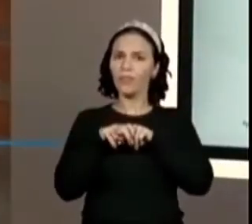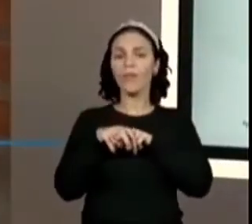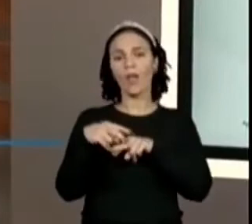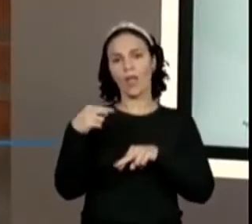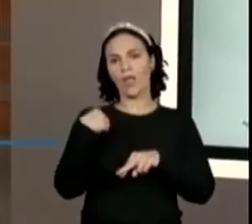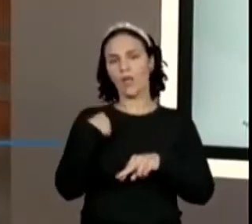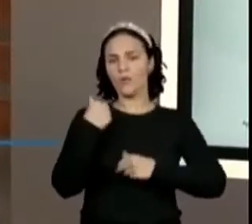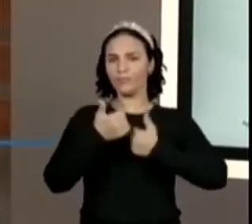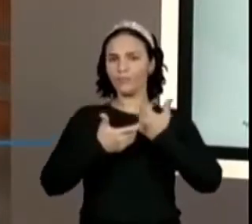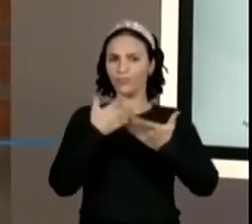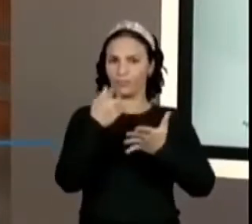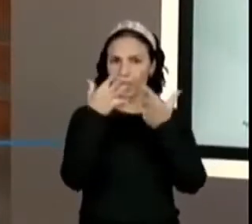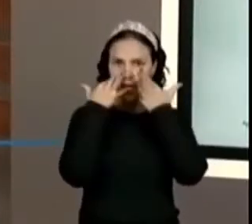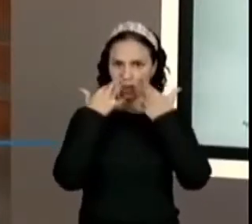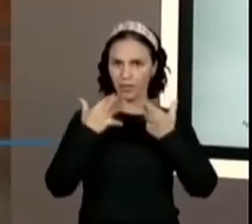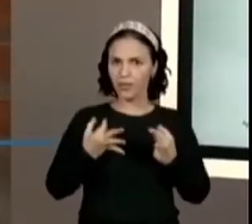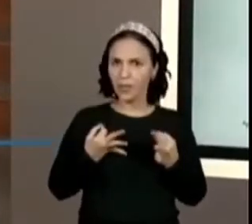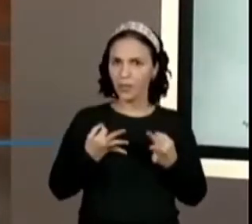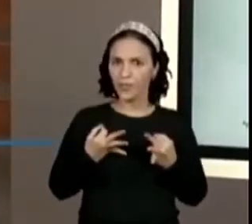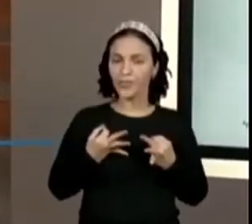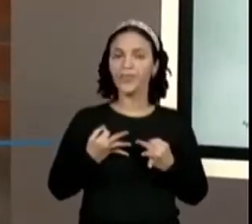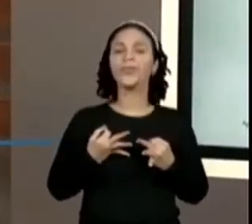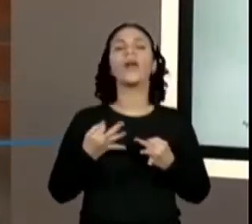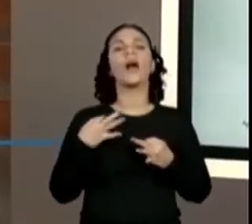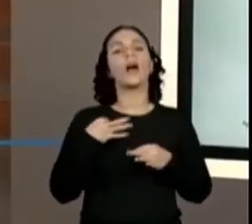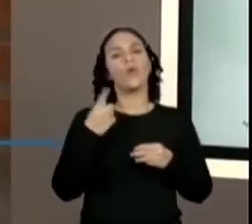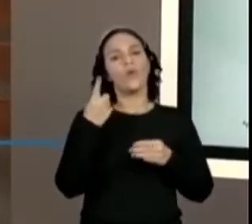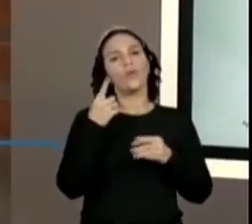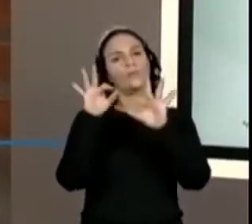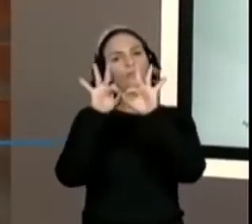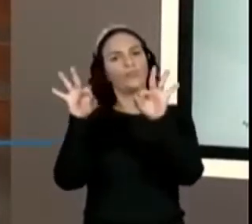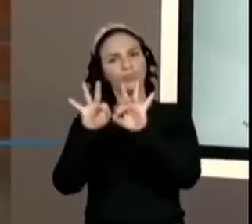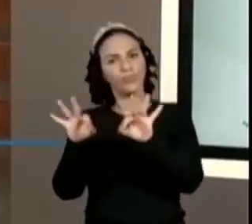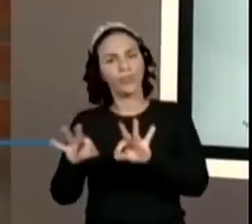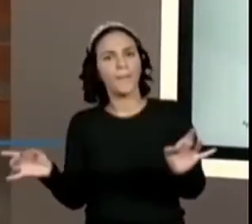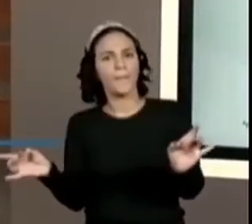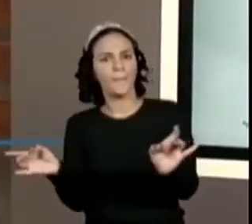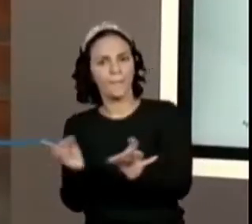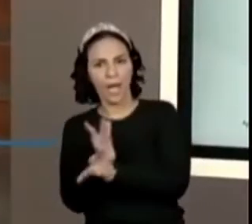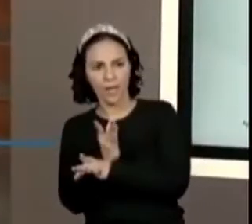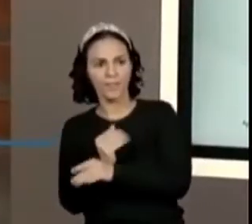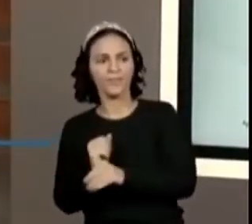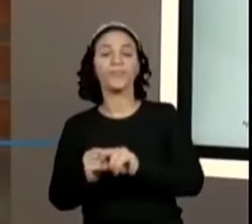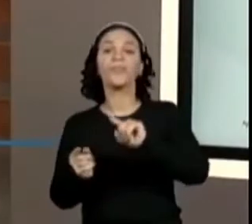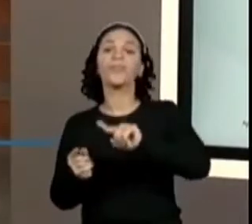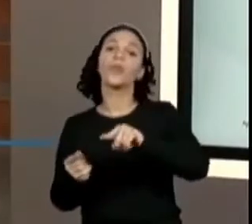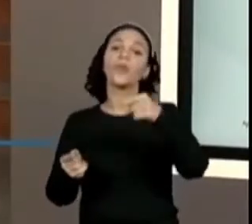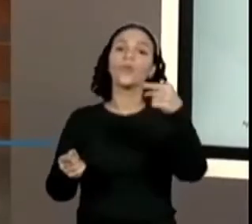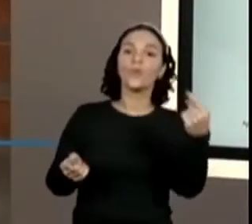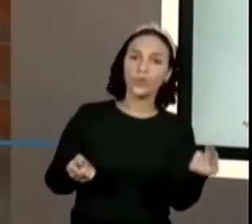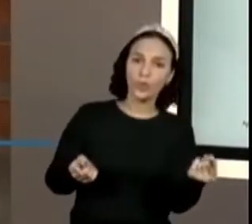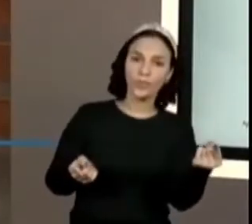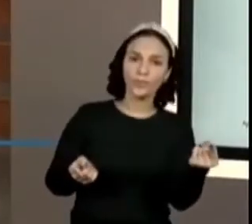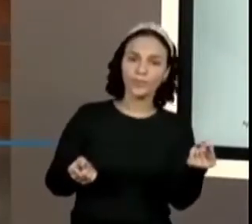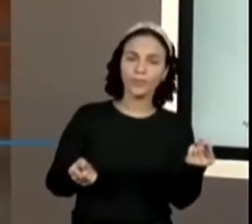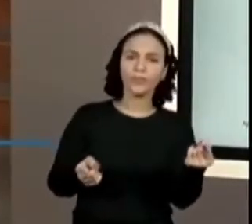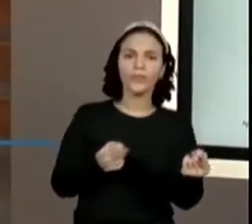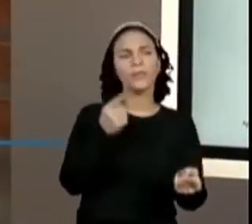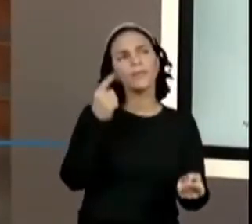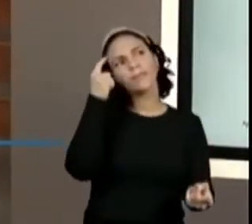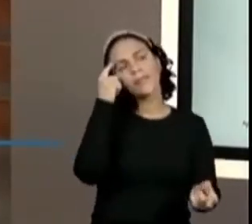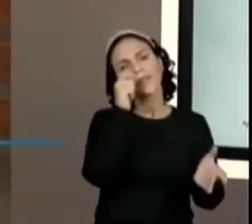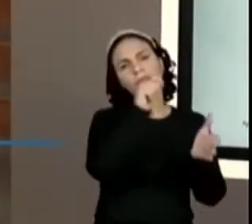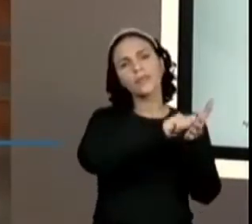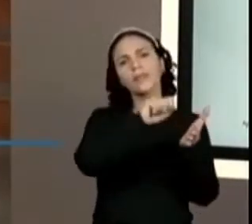minha leitura e depois eu vou recitá-la primeiro, depois eu vou fazer a leitura. Para quê? Para depois a gente pensar numa